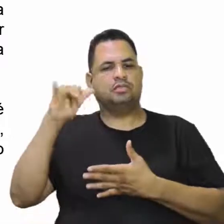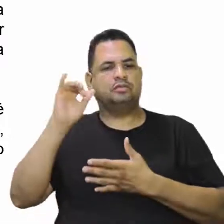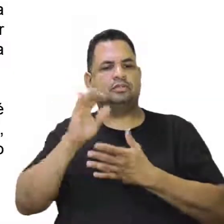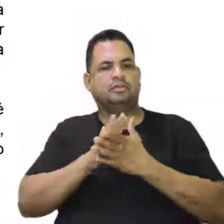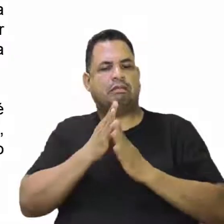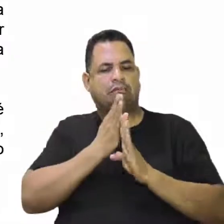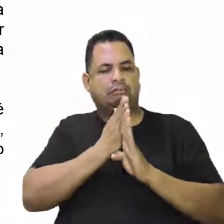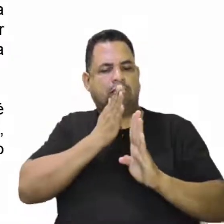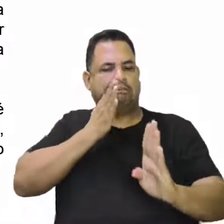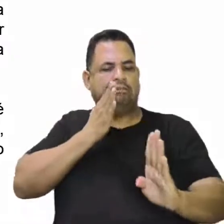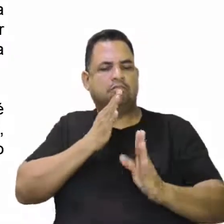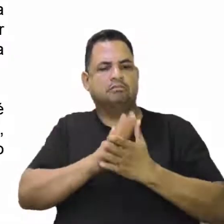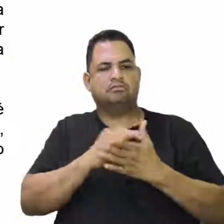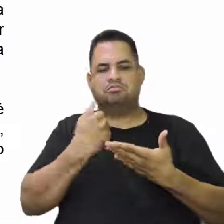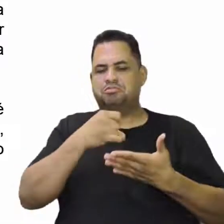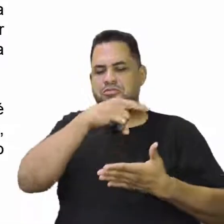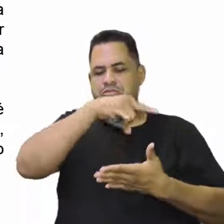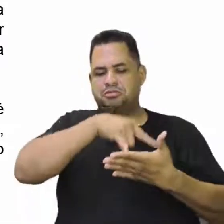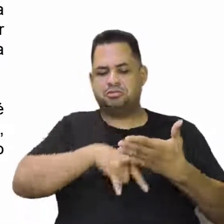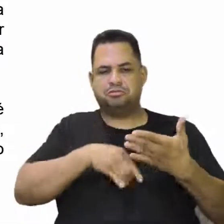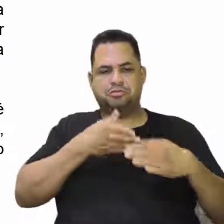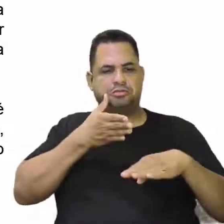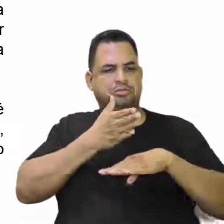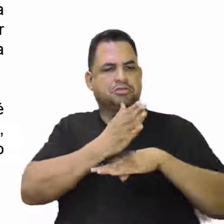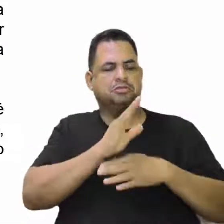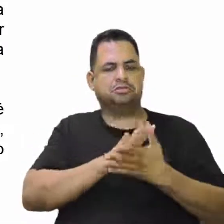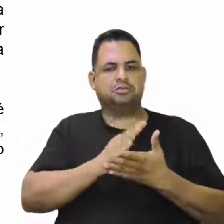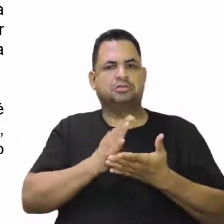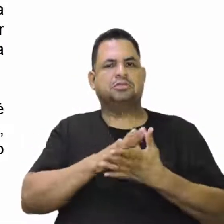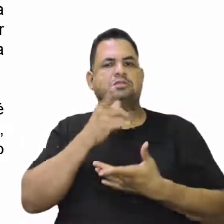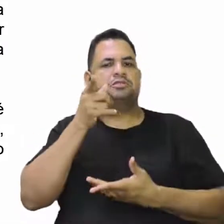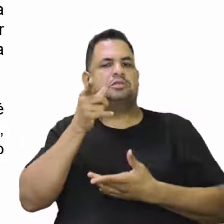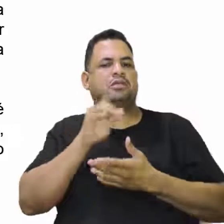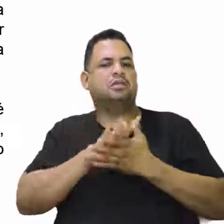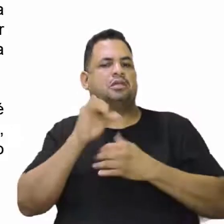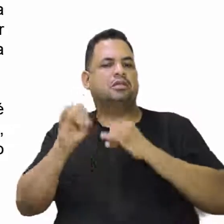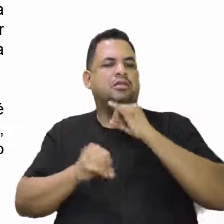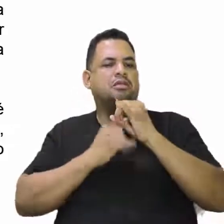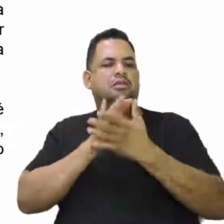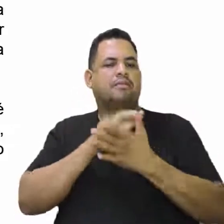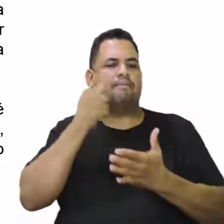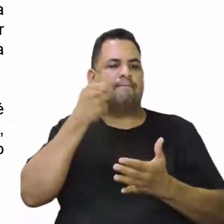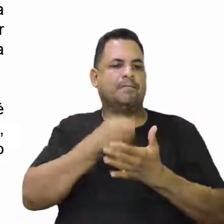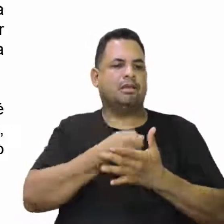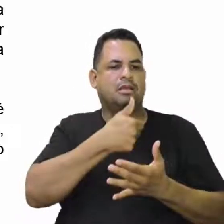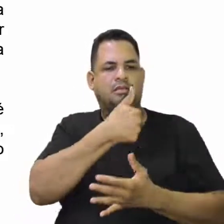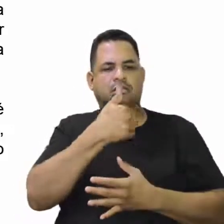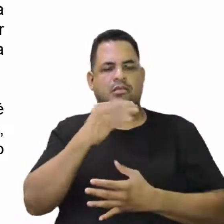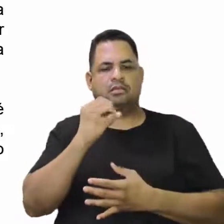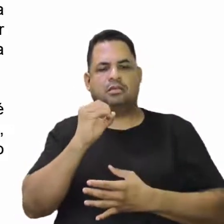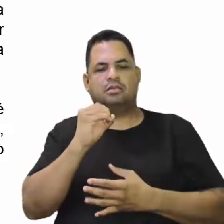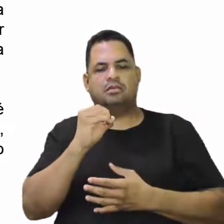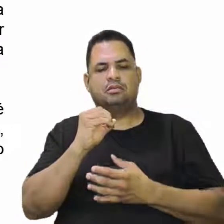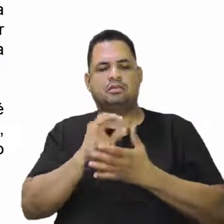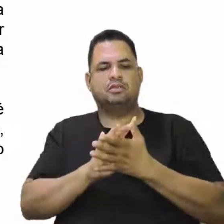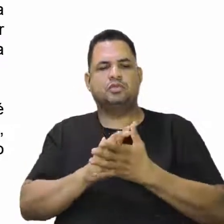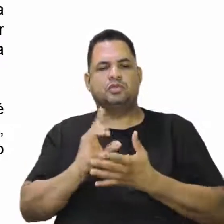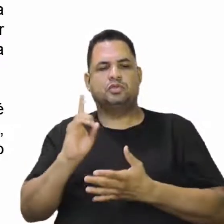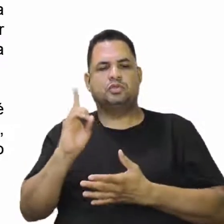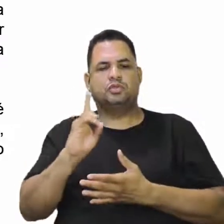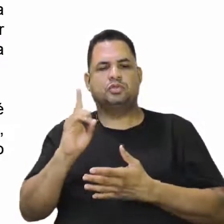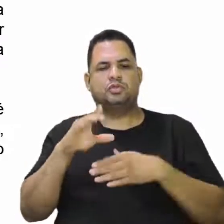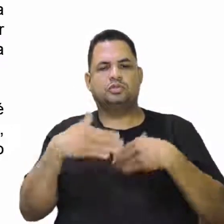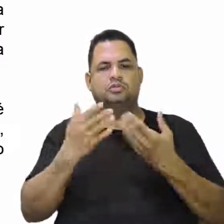precisa de passaporte, só vai lá na internet, paga o valor de $10 E entra. e entra no país. Sai Só do precisa Brasil.